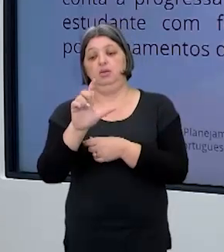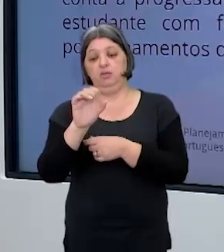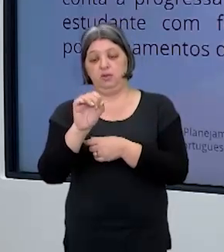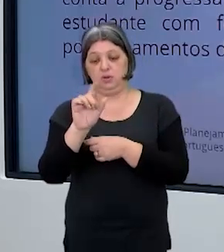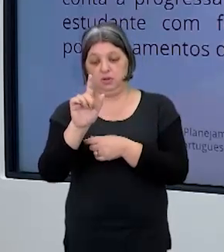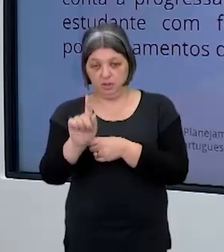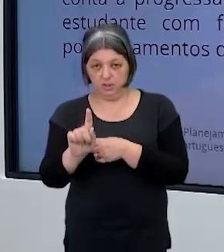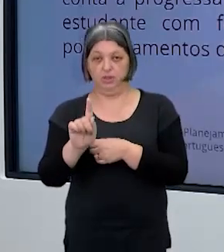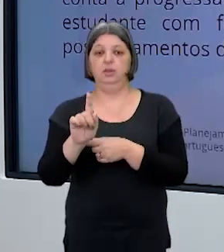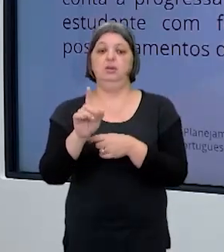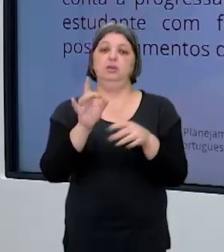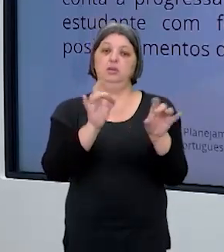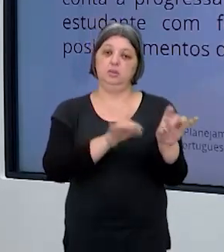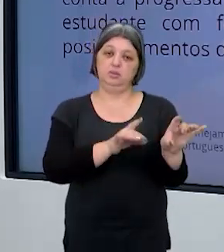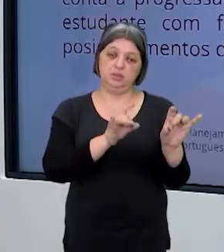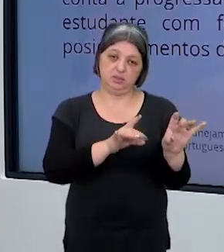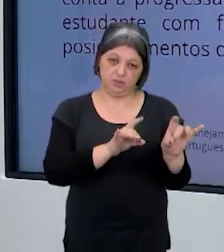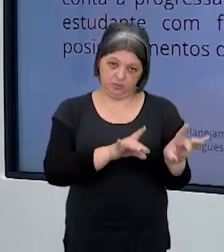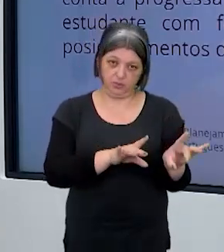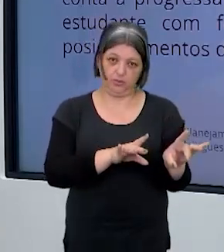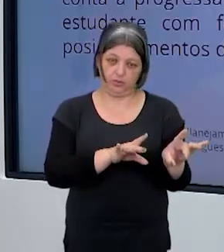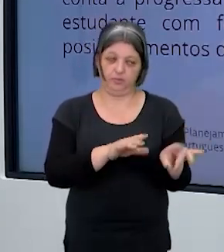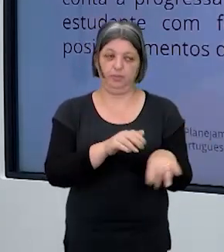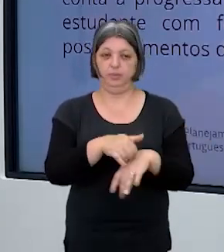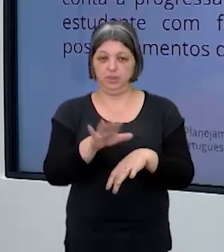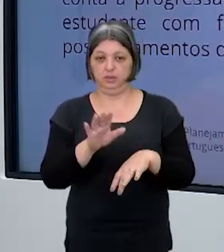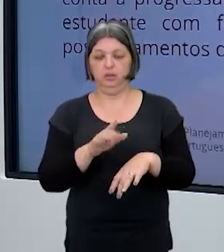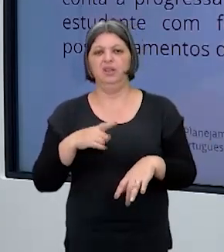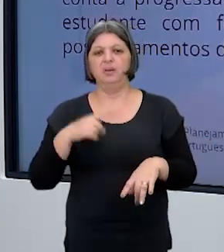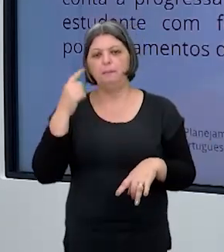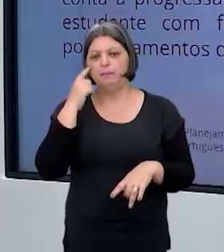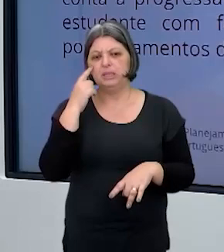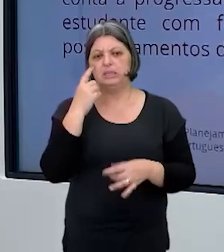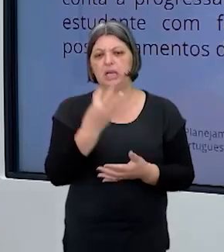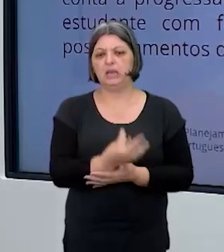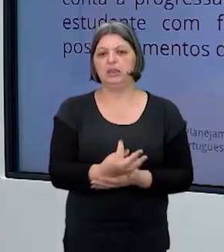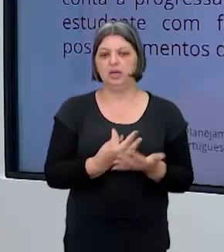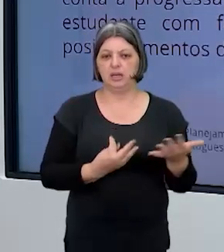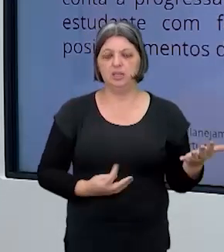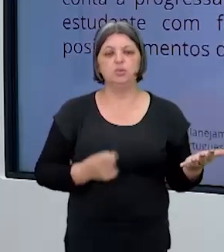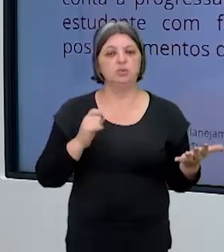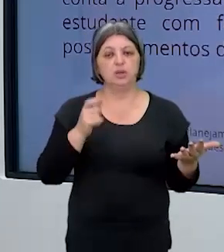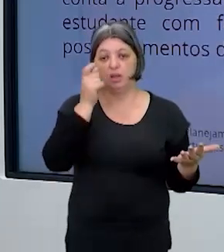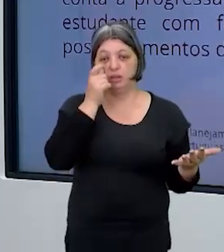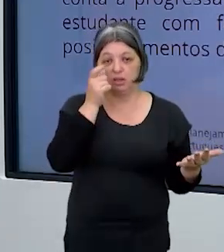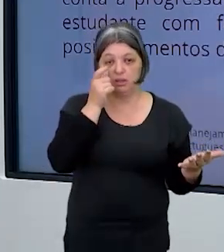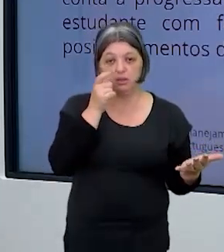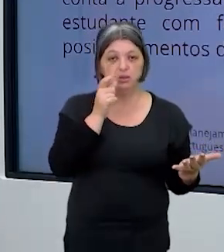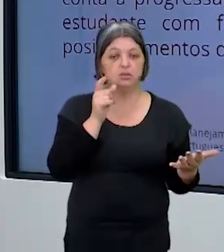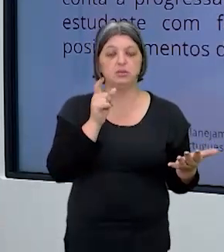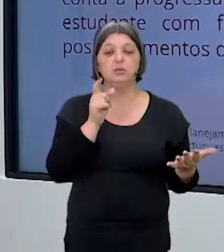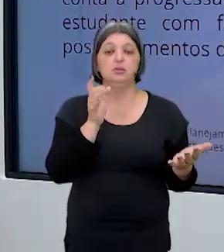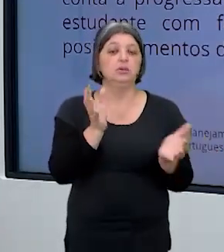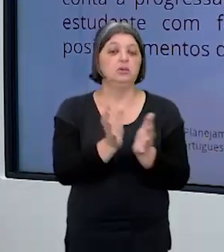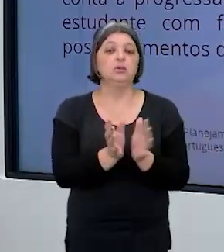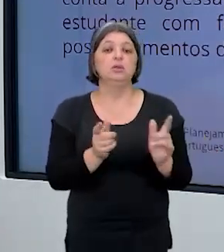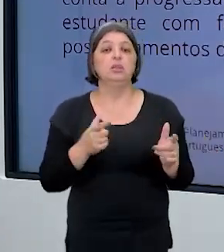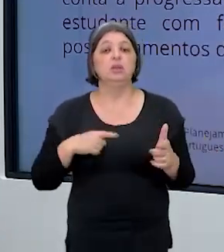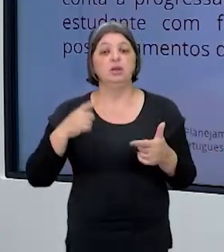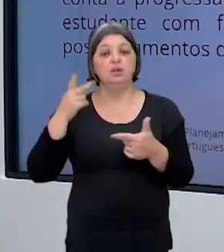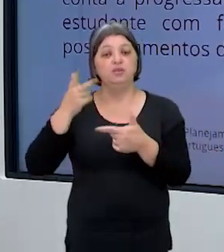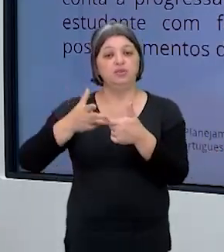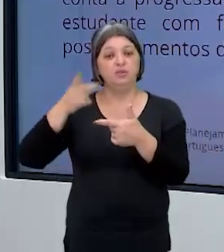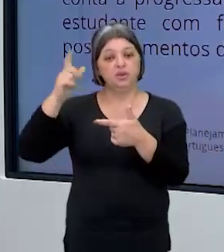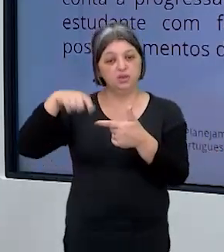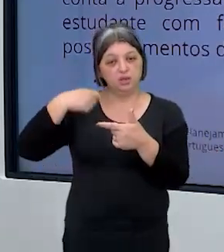muito mais material. Então, se a gente pensar, eu tenho ali o texto para quem se interessa mais por uma leitura, eu tenho um vídeo para